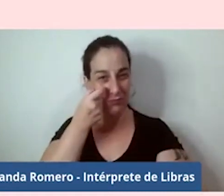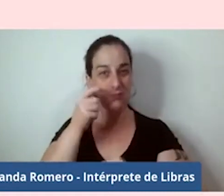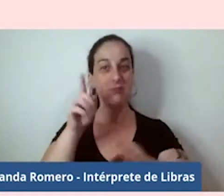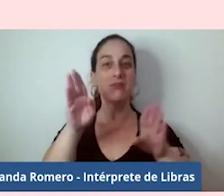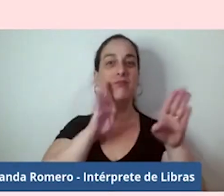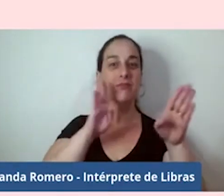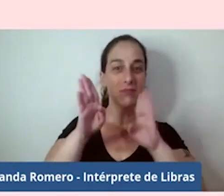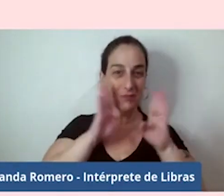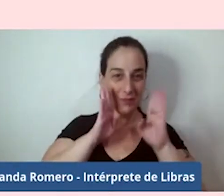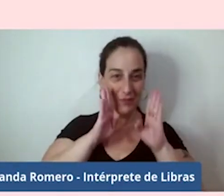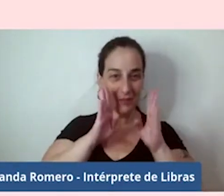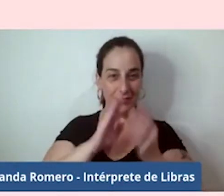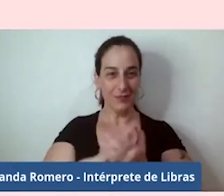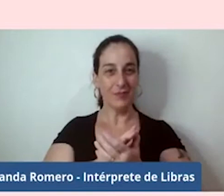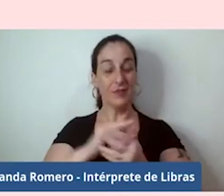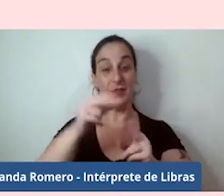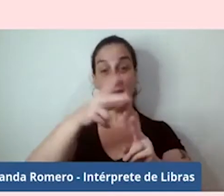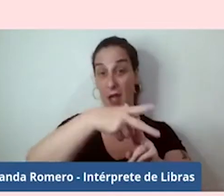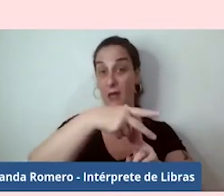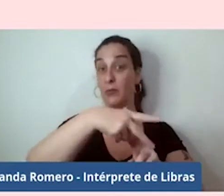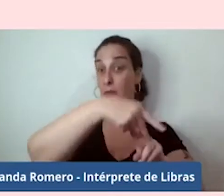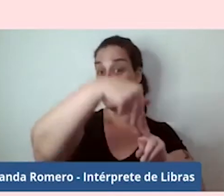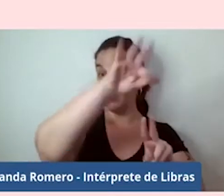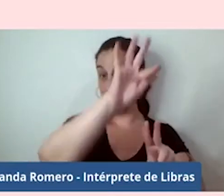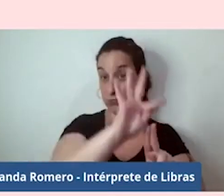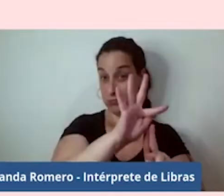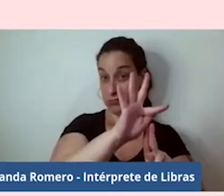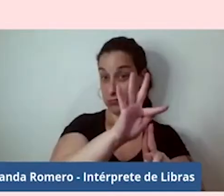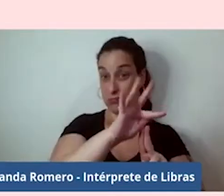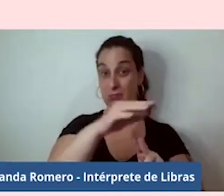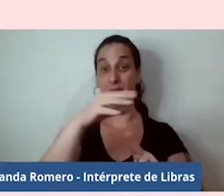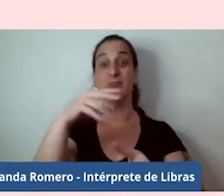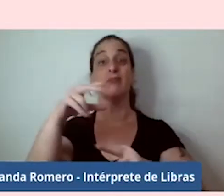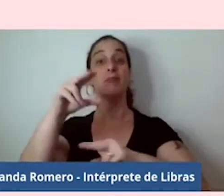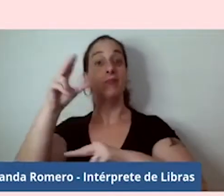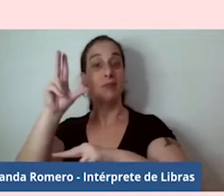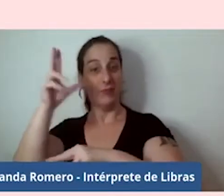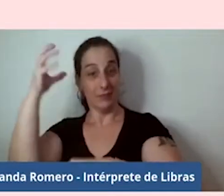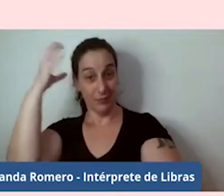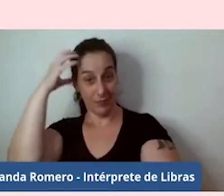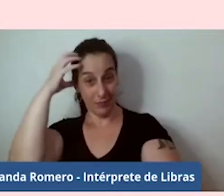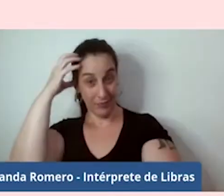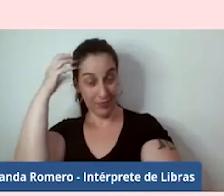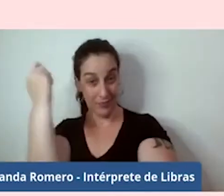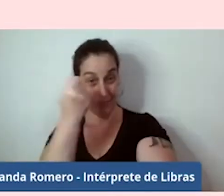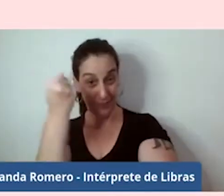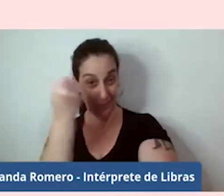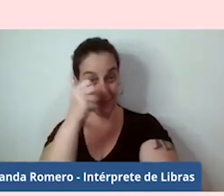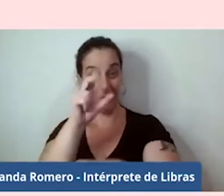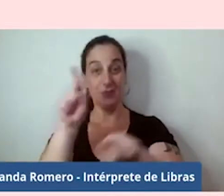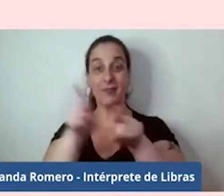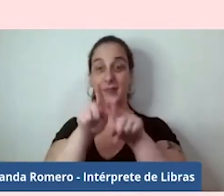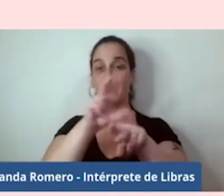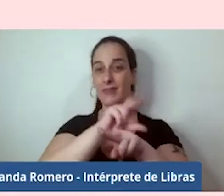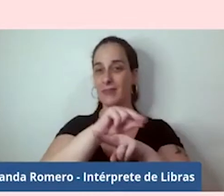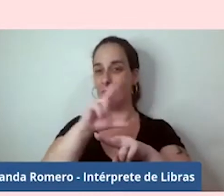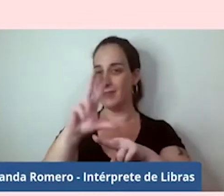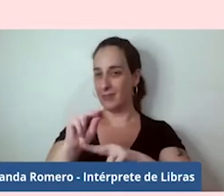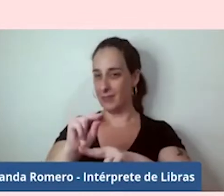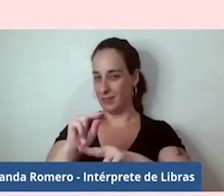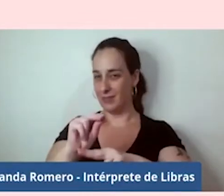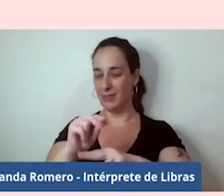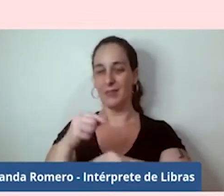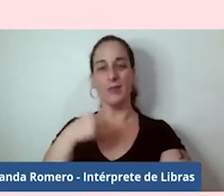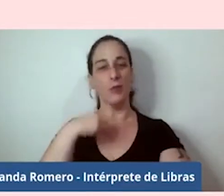Facebook da FEComércio RS, do SESC RS e do SENAC RS. Eu sou a Roberta